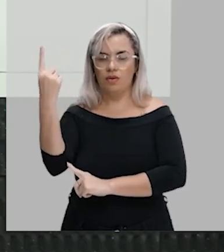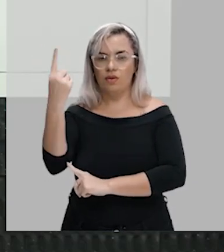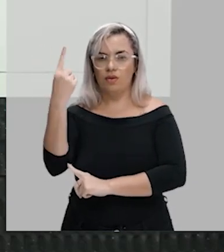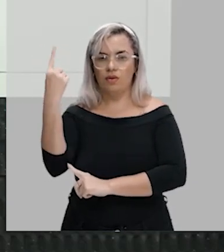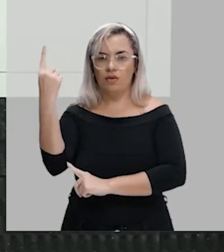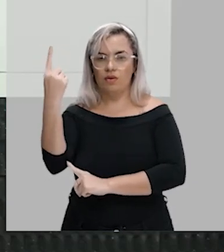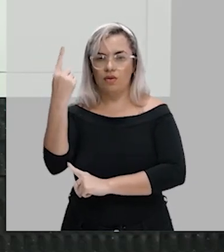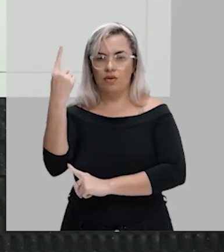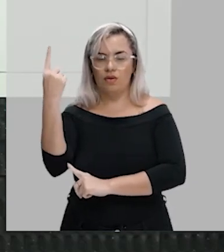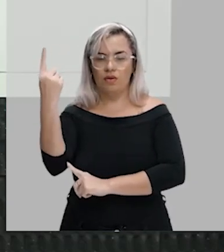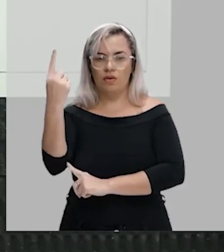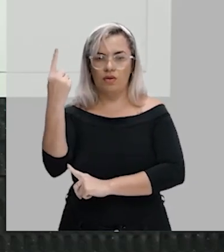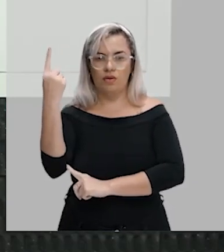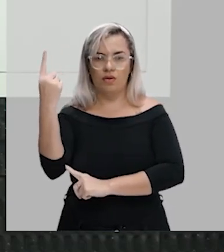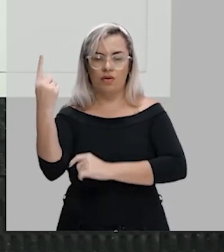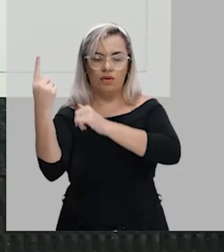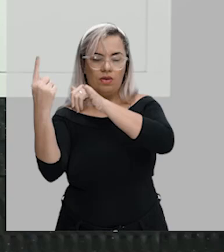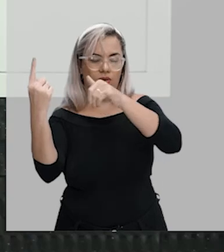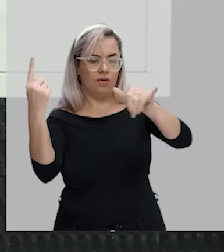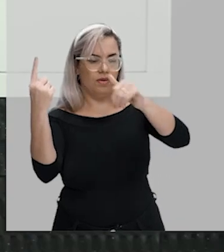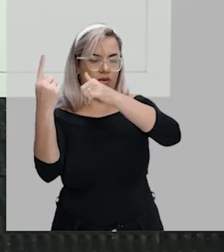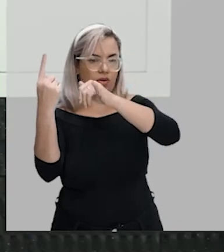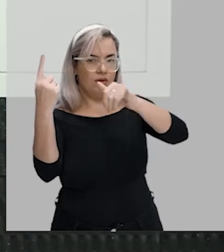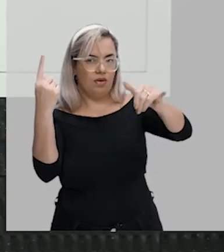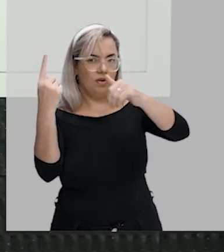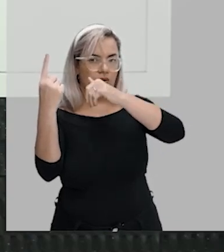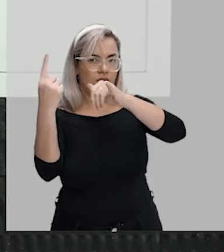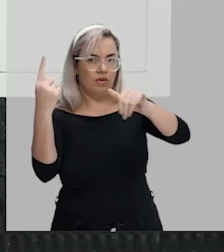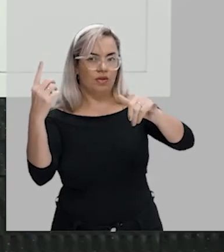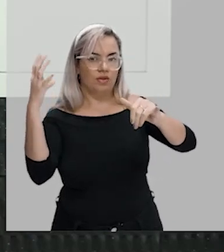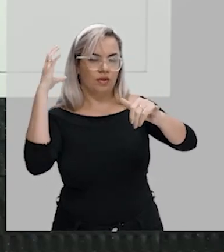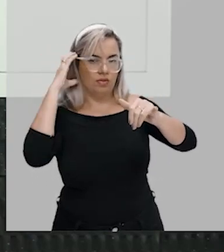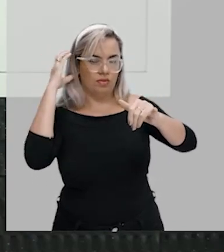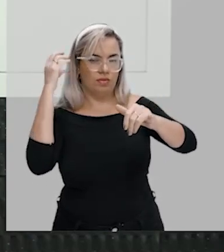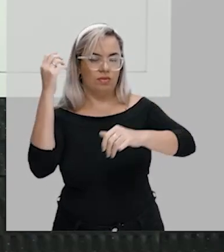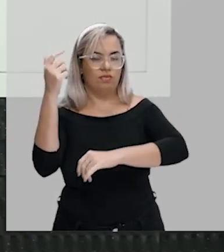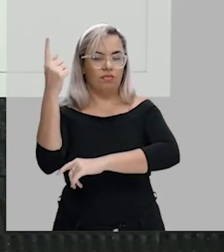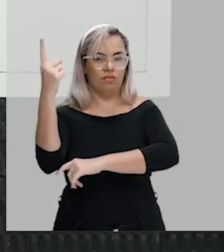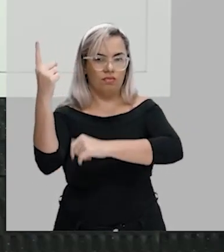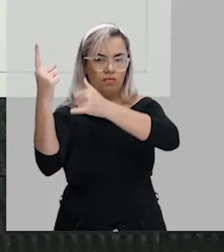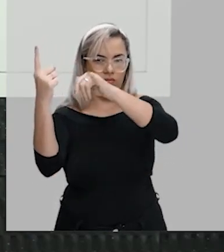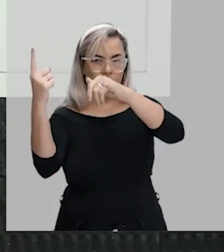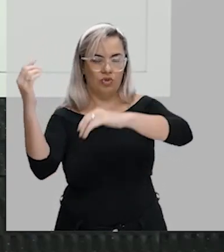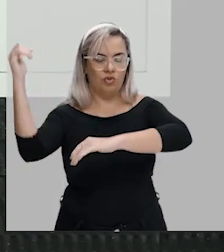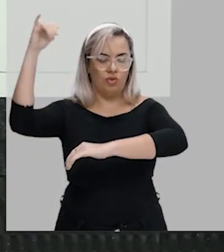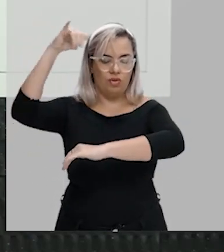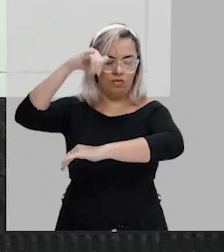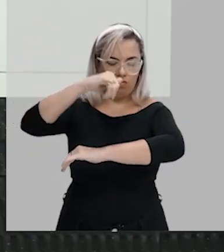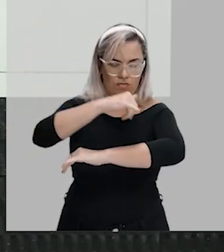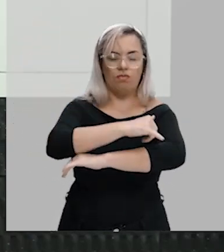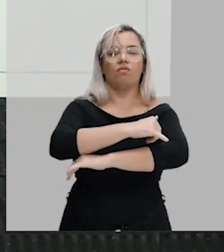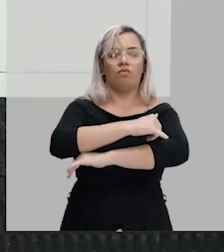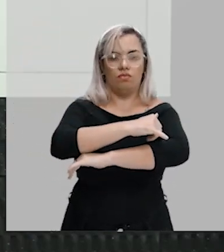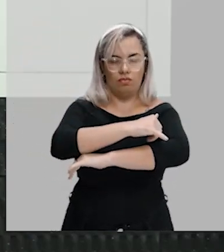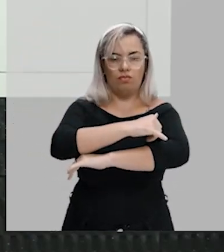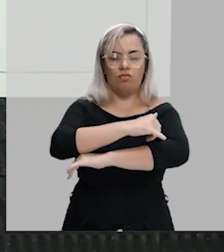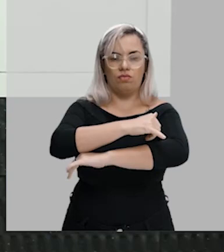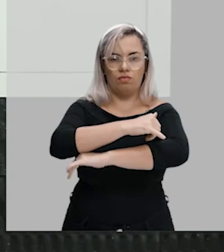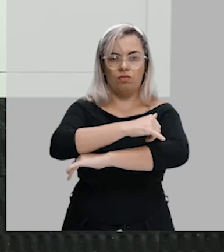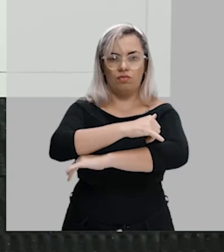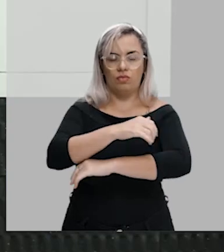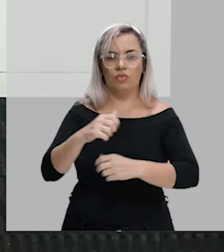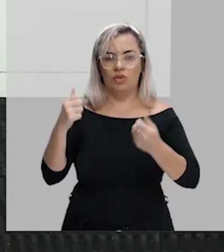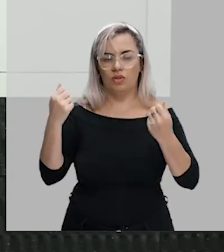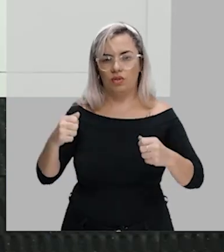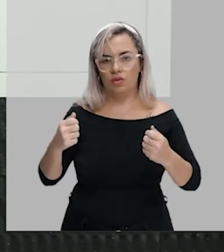fica emitindo, né, as ondas de rádio, né, lá na frequência em que é